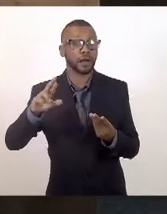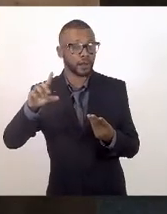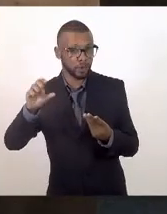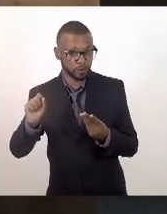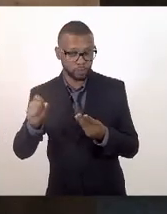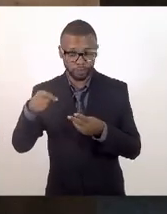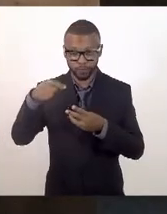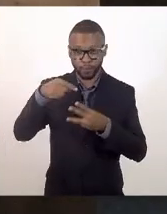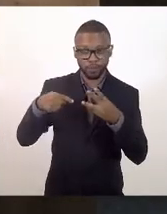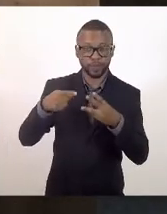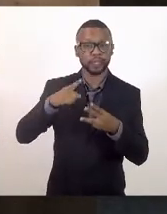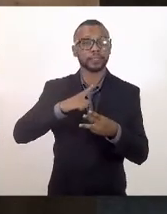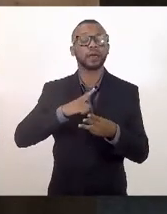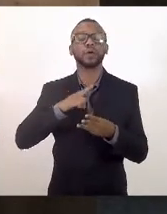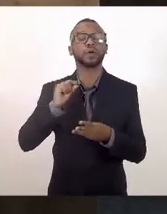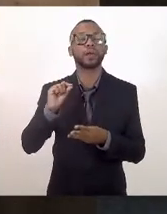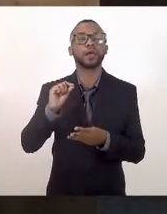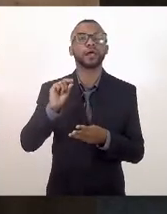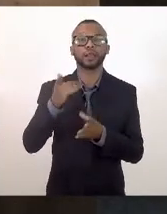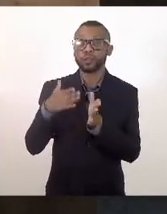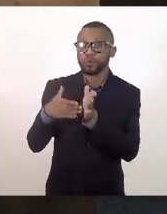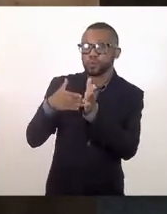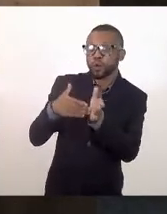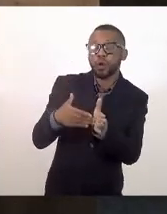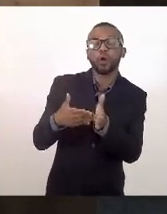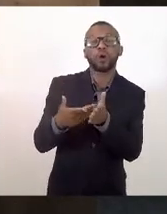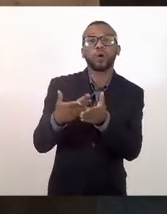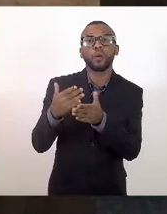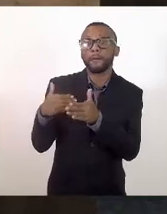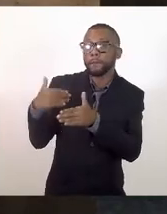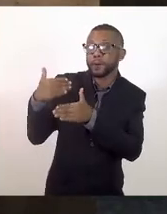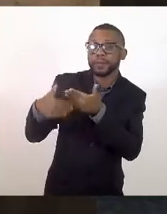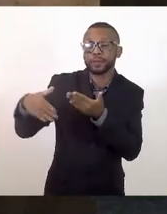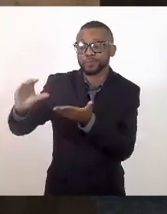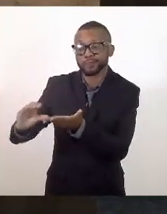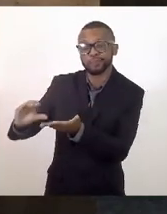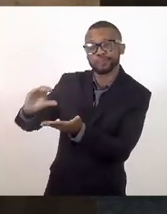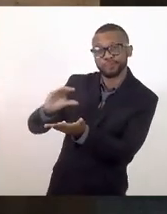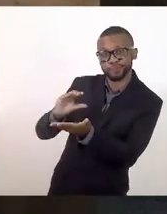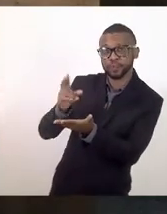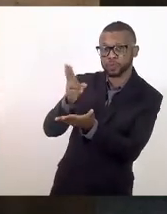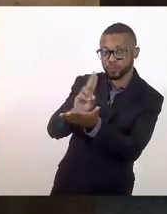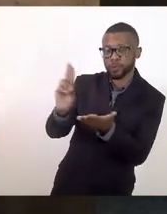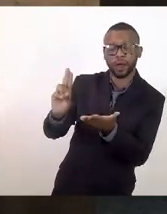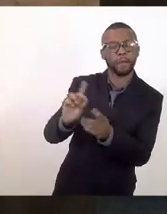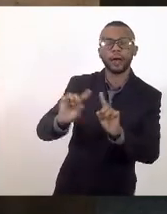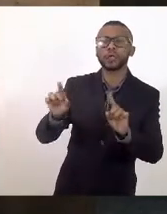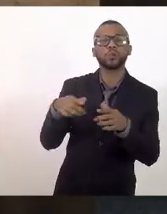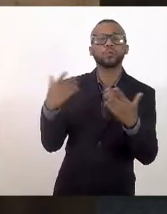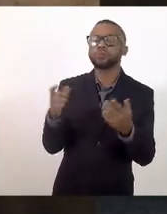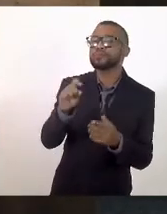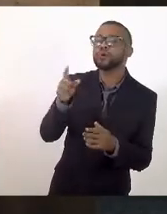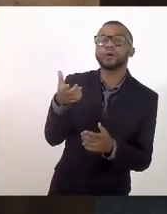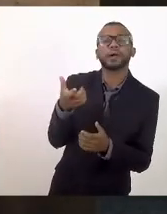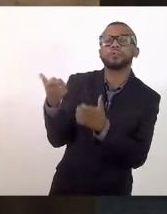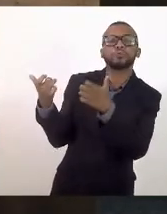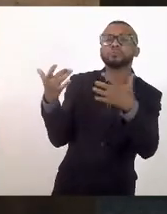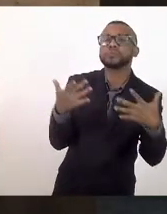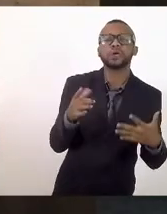que disciplina, né, o processo de repasses do Odecimais às universidades. Qual é a questão que quero levantar, André, para chegar num